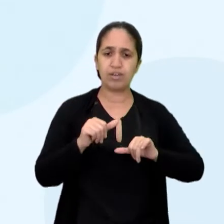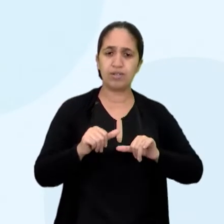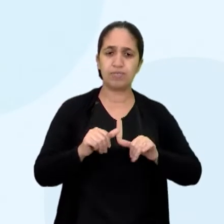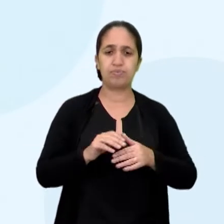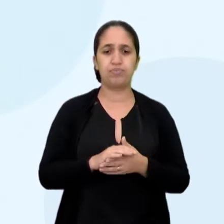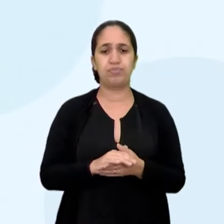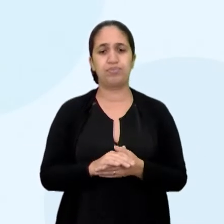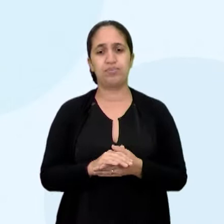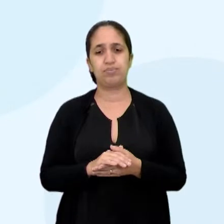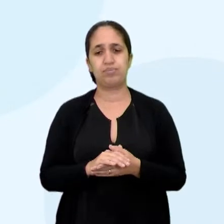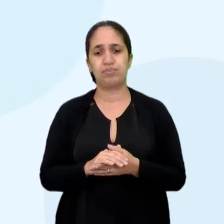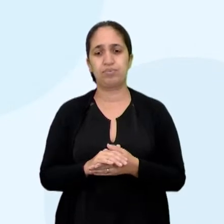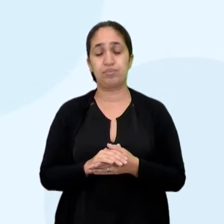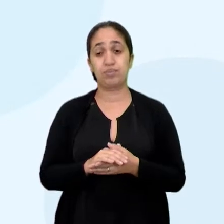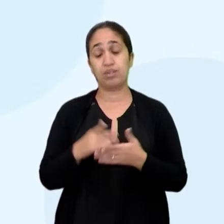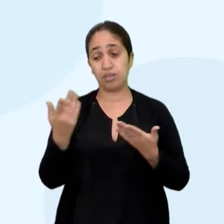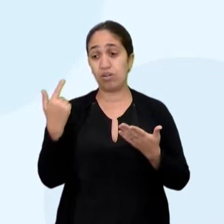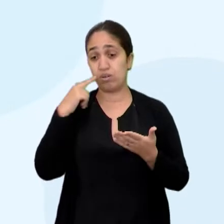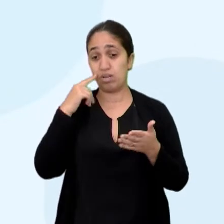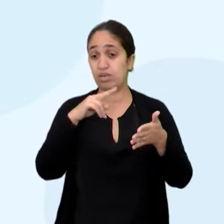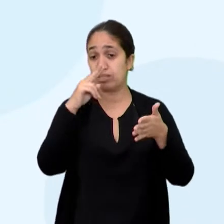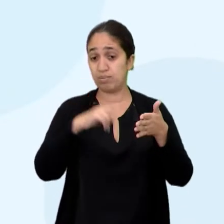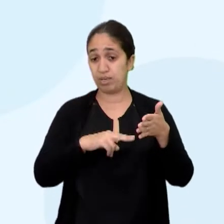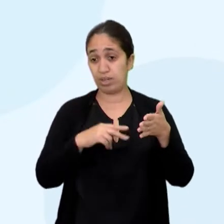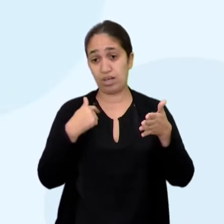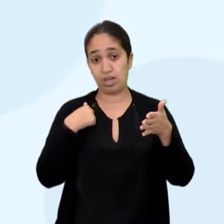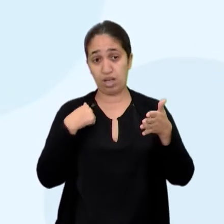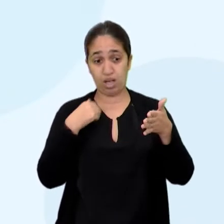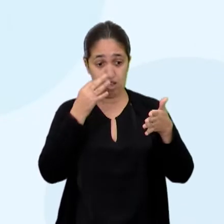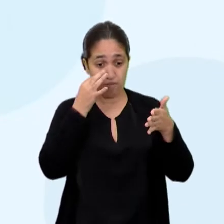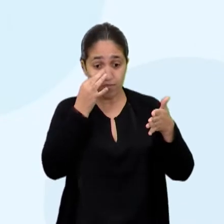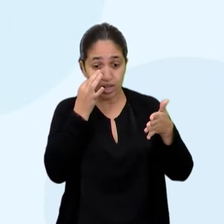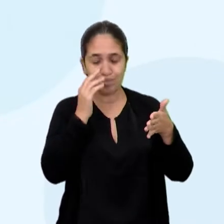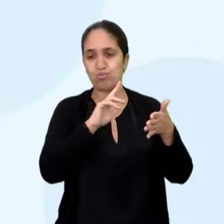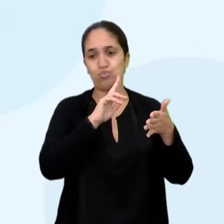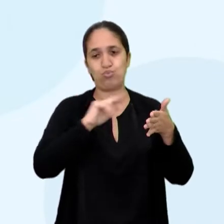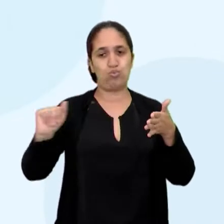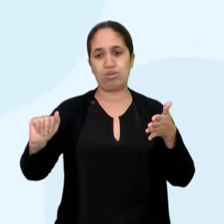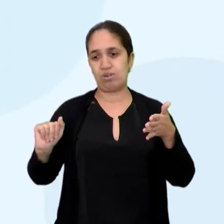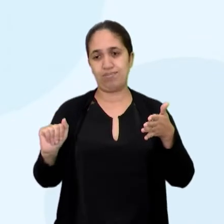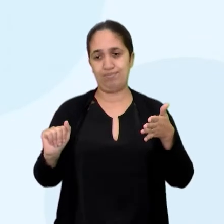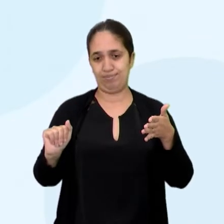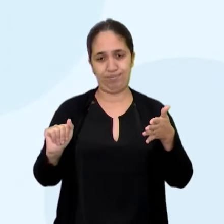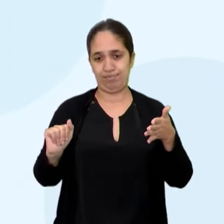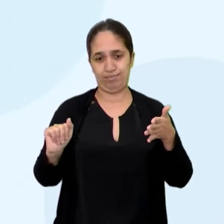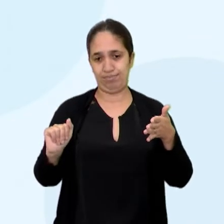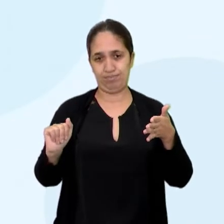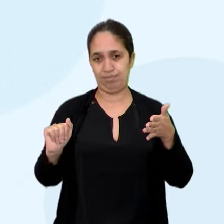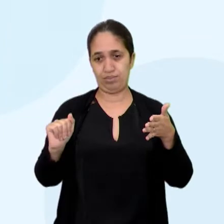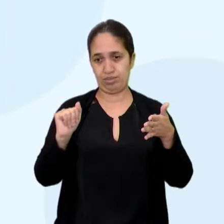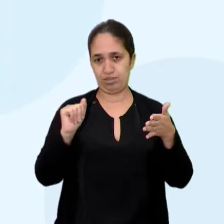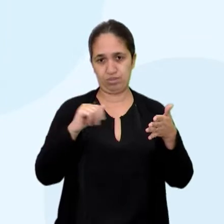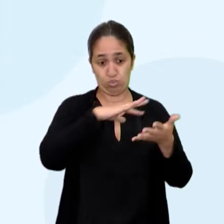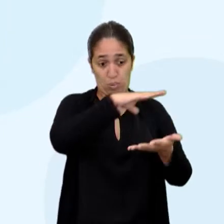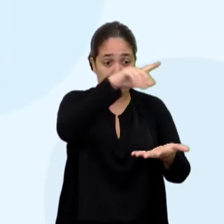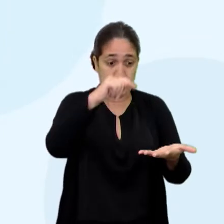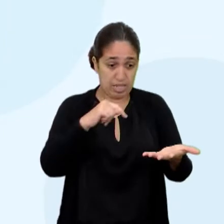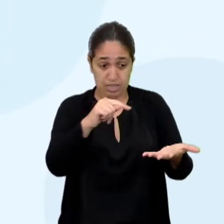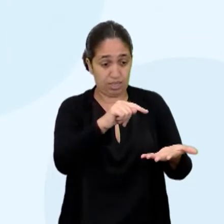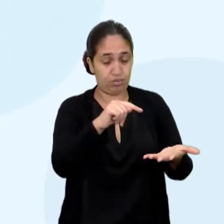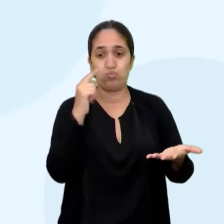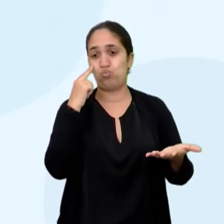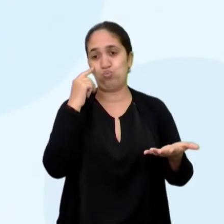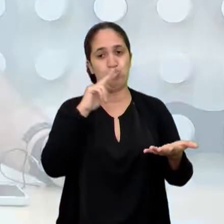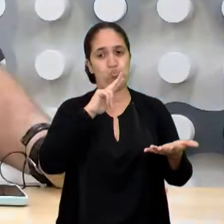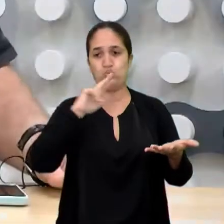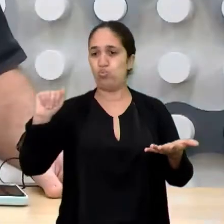e... Pelo que se diz aqui, ele nunca foi presenciado, né, em nenhuma parte do planeta, né? Isso através